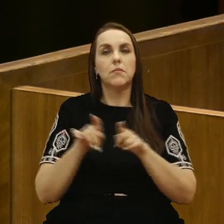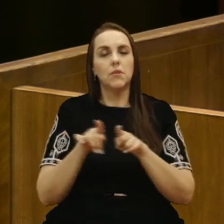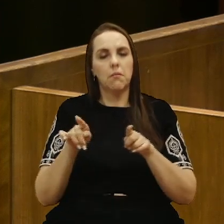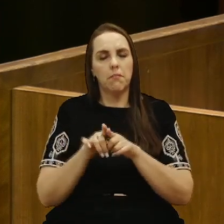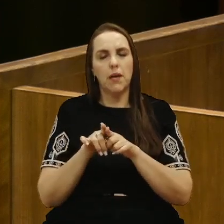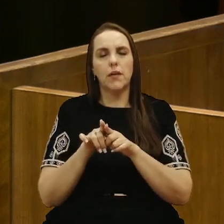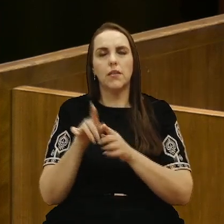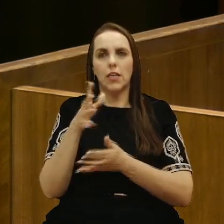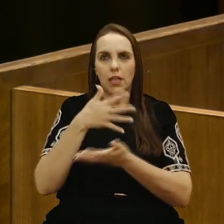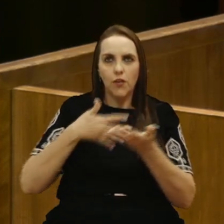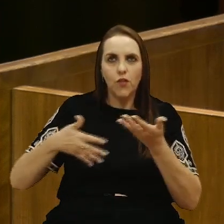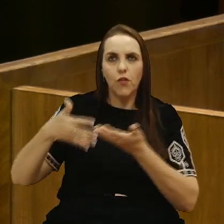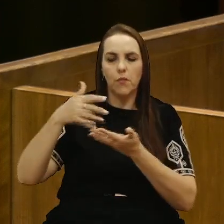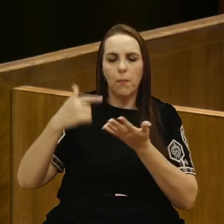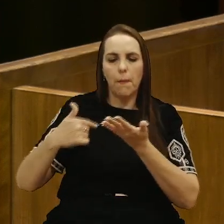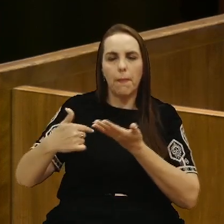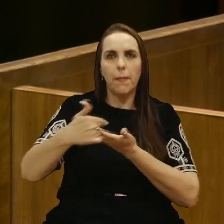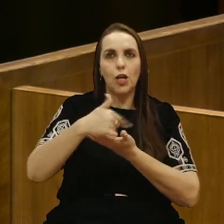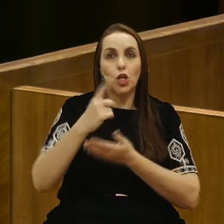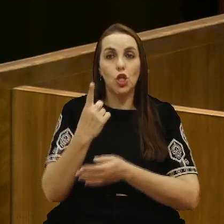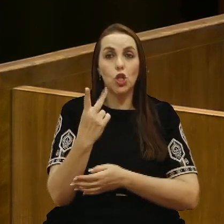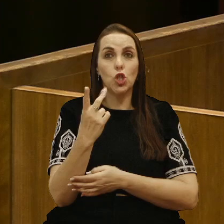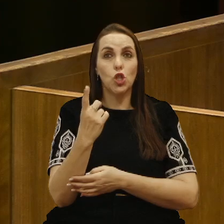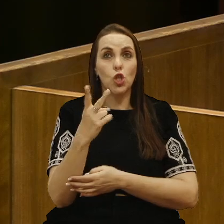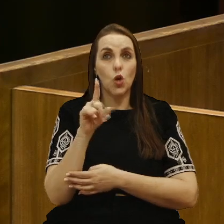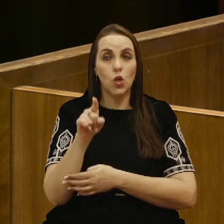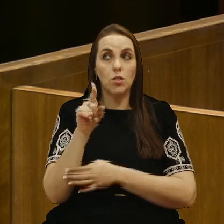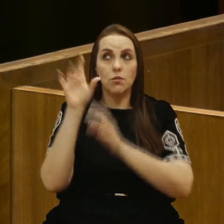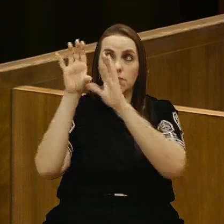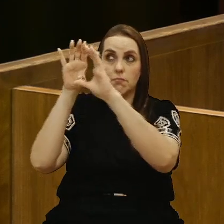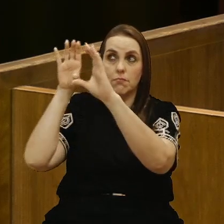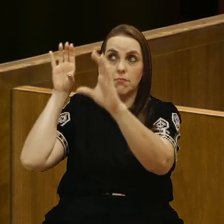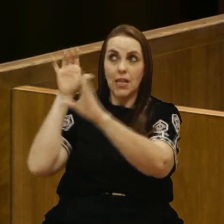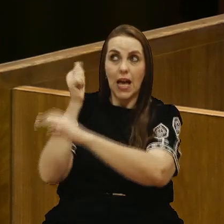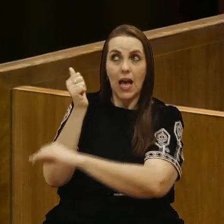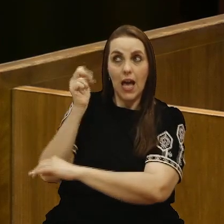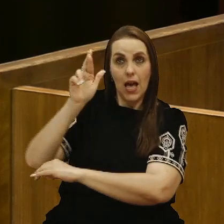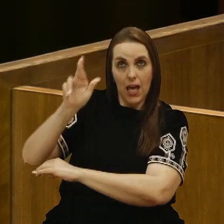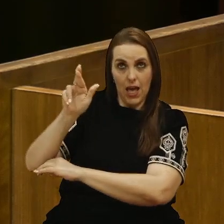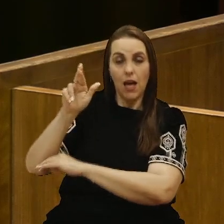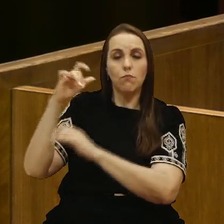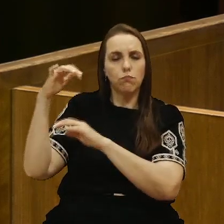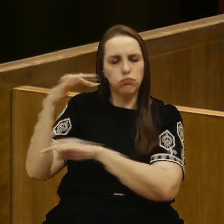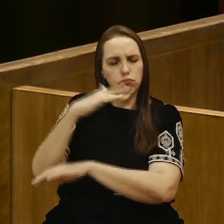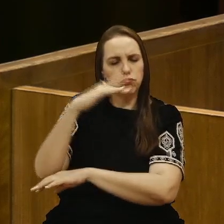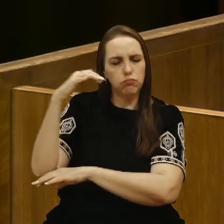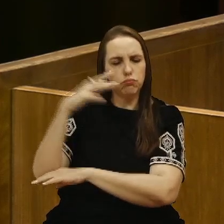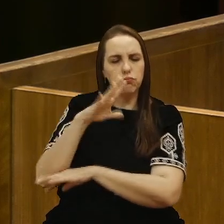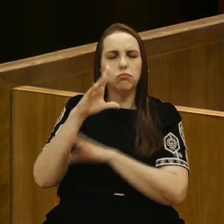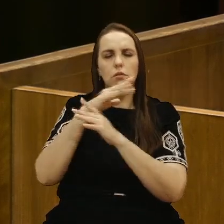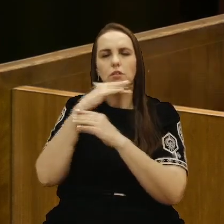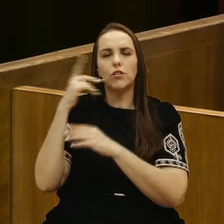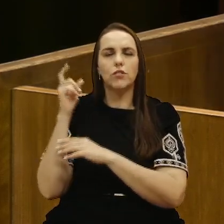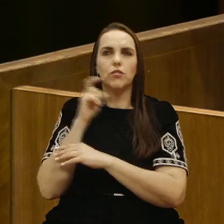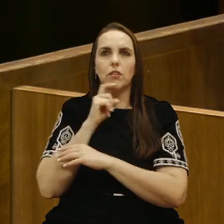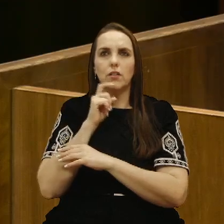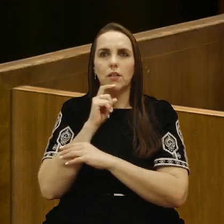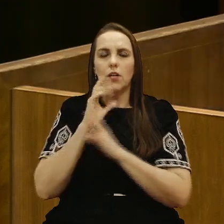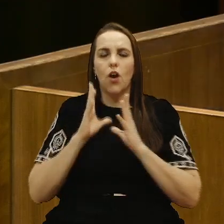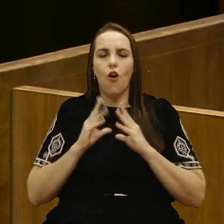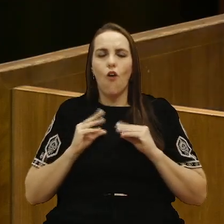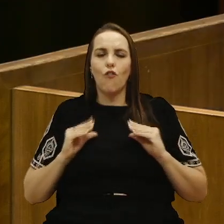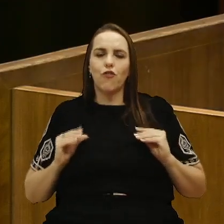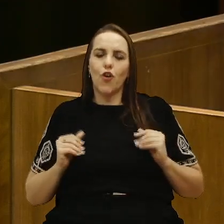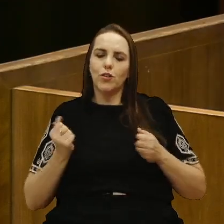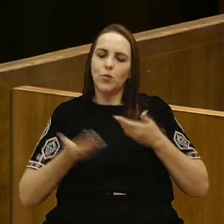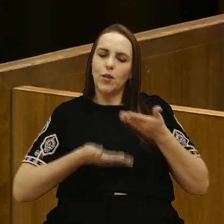engloba 12 ares condicionados e outros equipamentos, trazendo mais comunidade no atendimento.